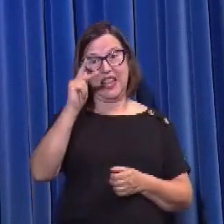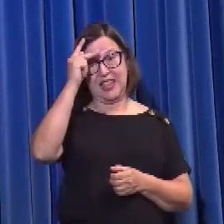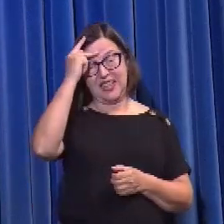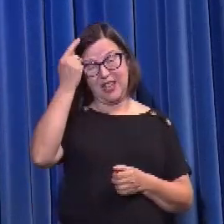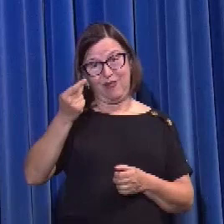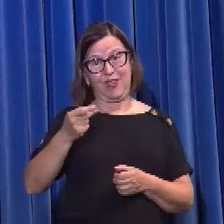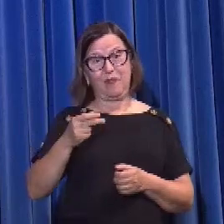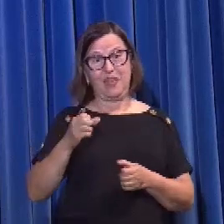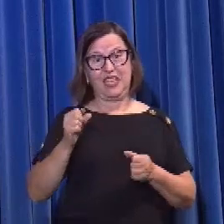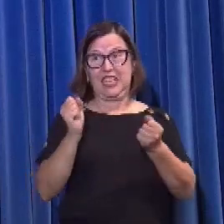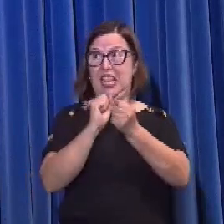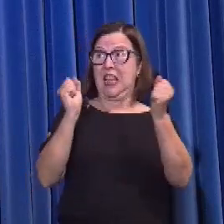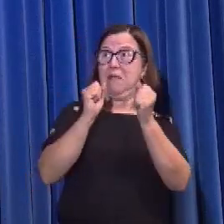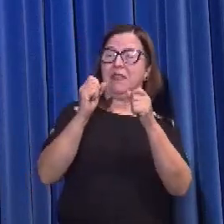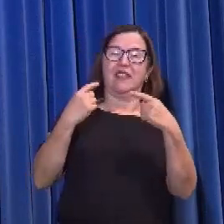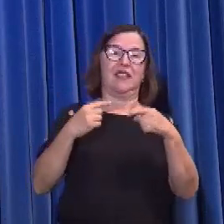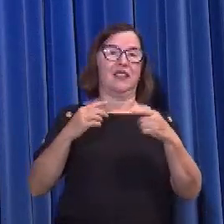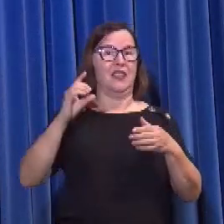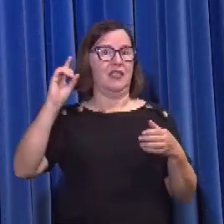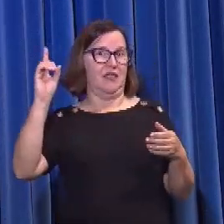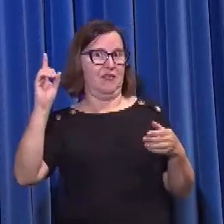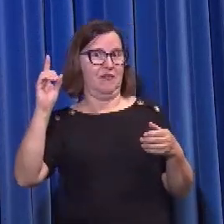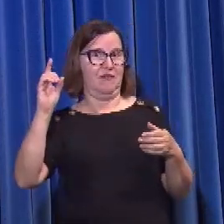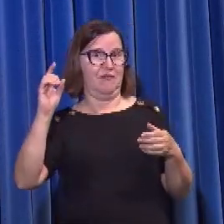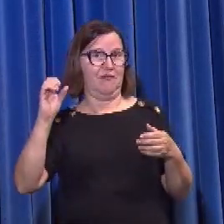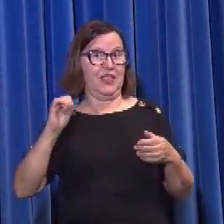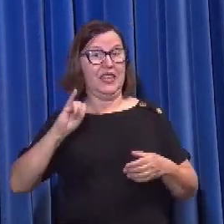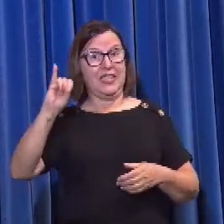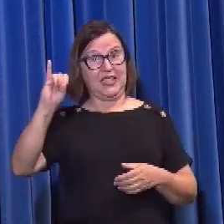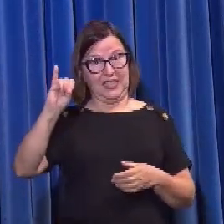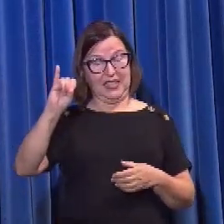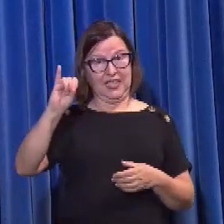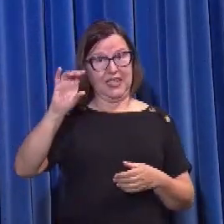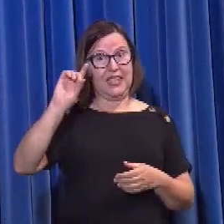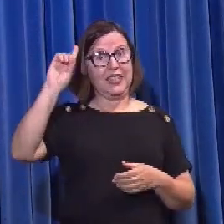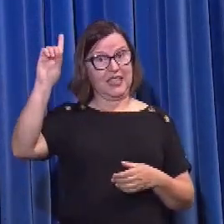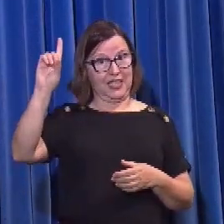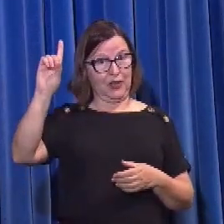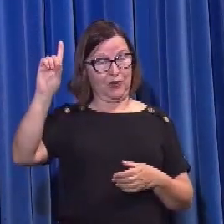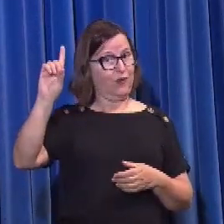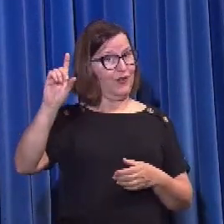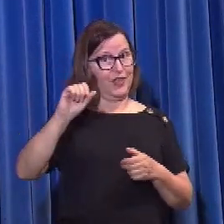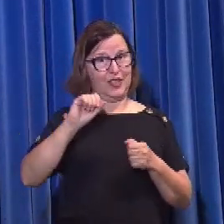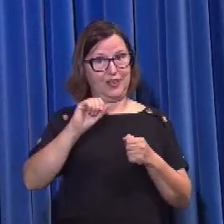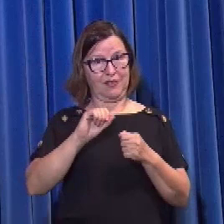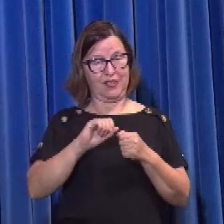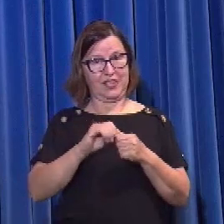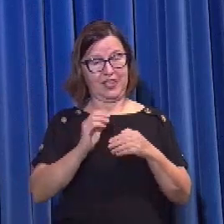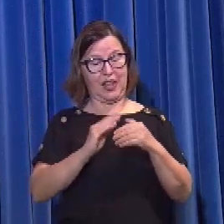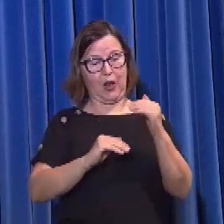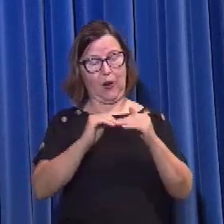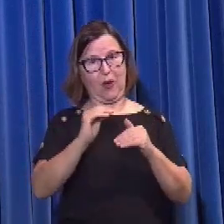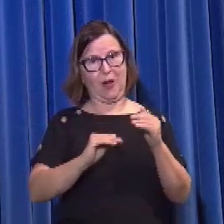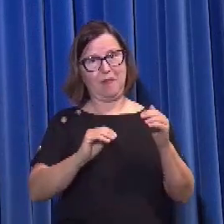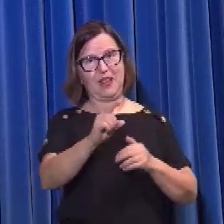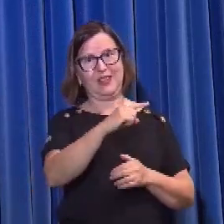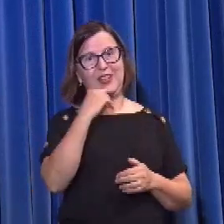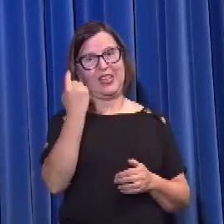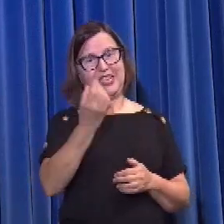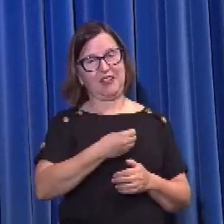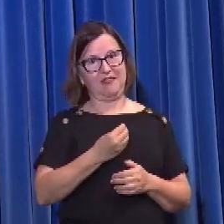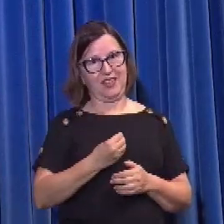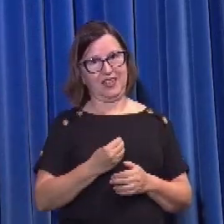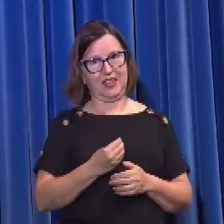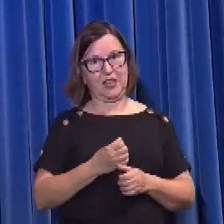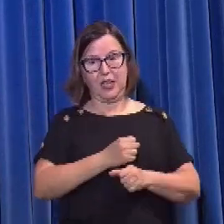Deus. E se não fosse a operação de Deus na nossa vida, Ele nos alcançando, nós jamais poderíamos